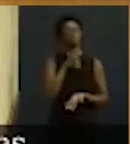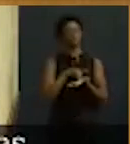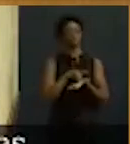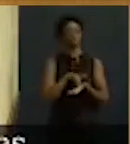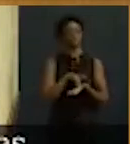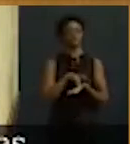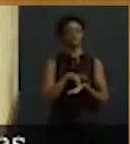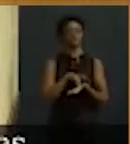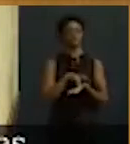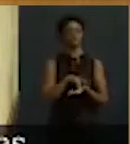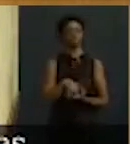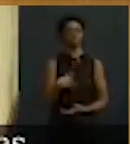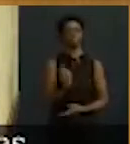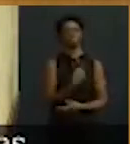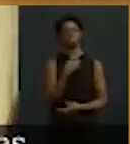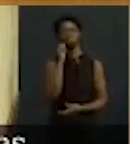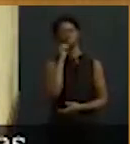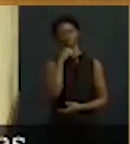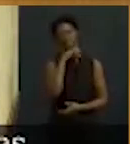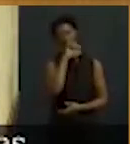verdade, nossas mães.